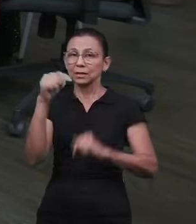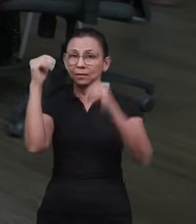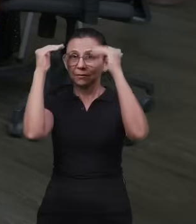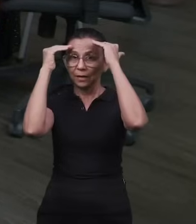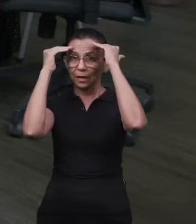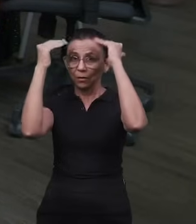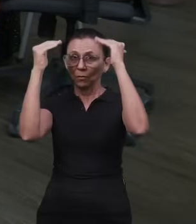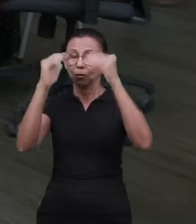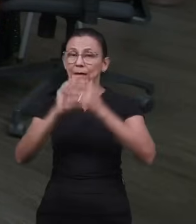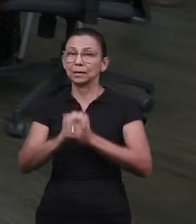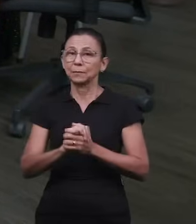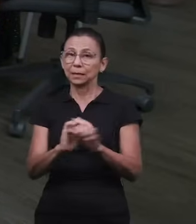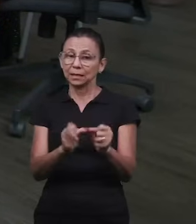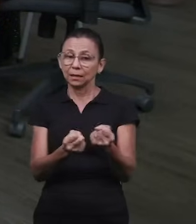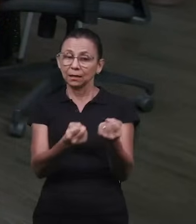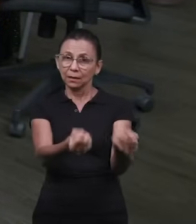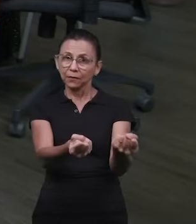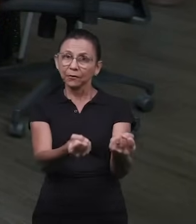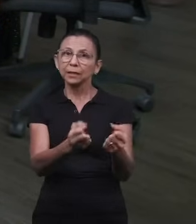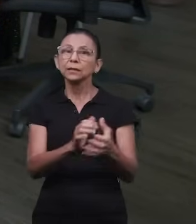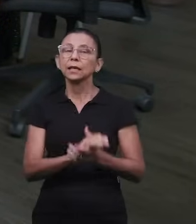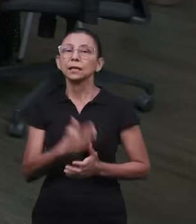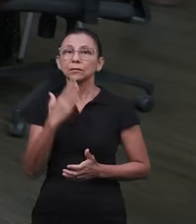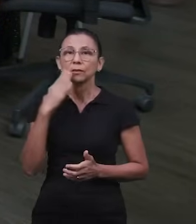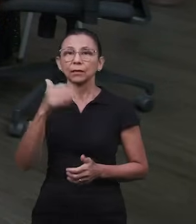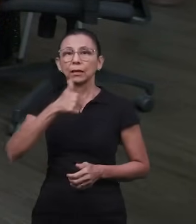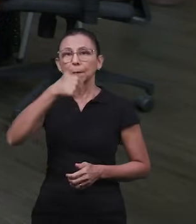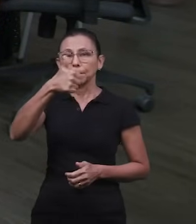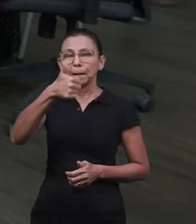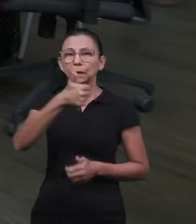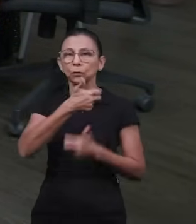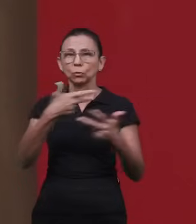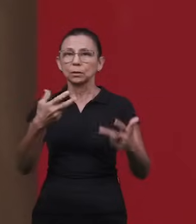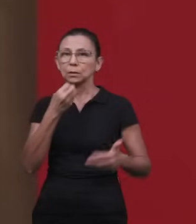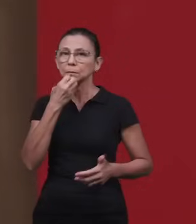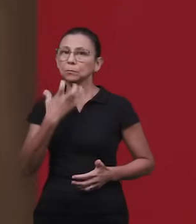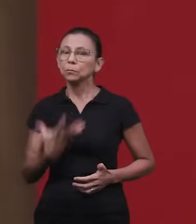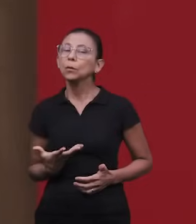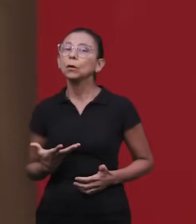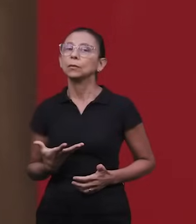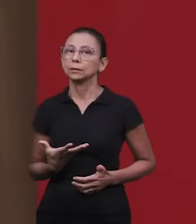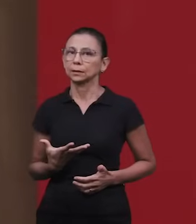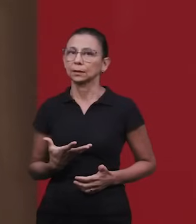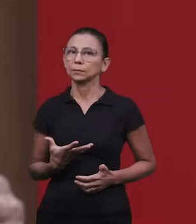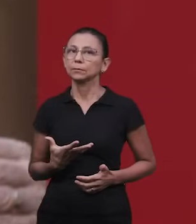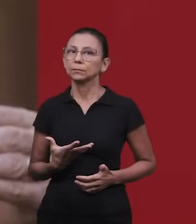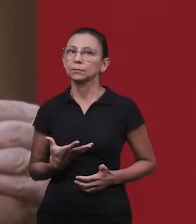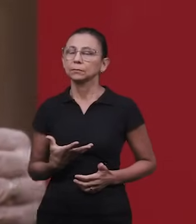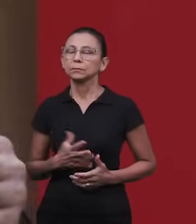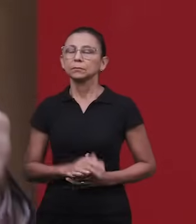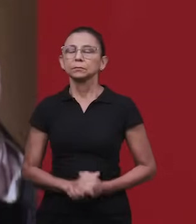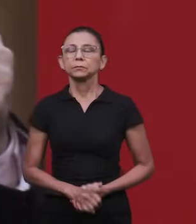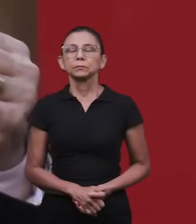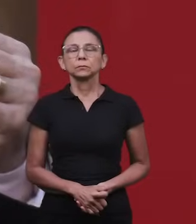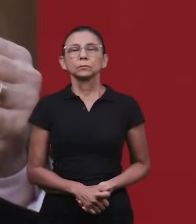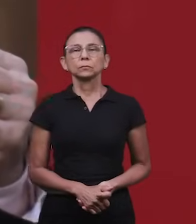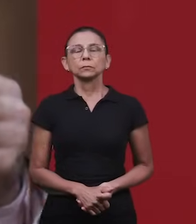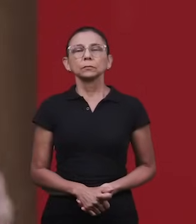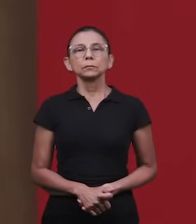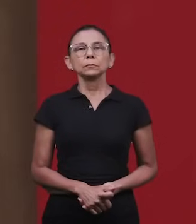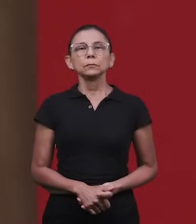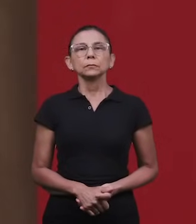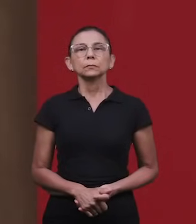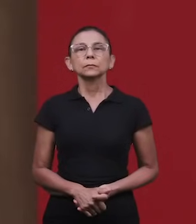bem dele do que precisar, porque ele é seu pai. Porque é mandamento da palavra do Senhor. E é claro o seguinte, o Senhor nisso